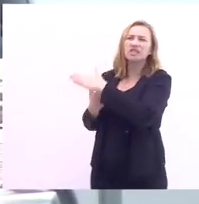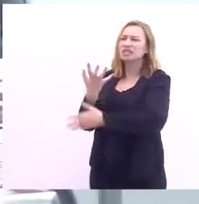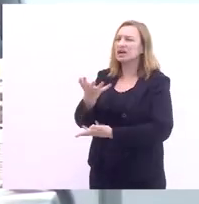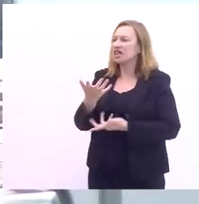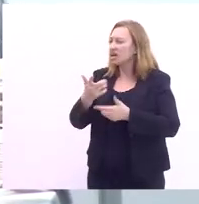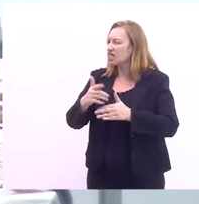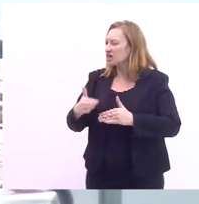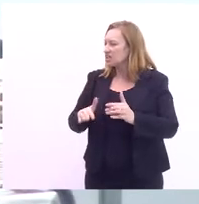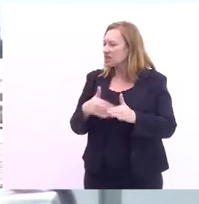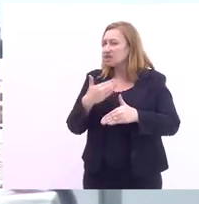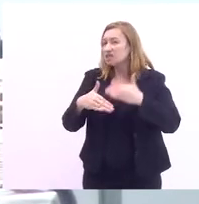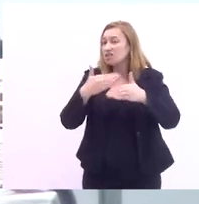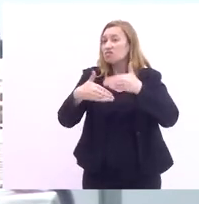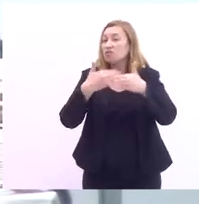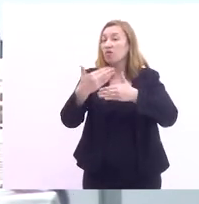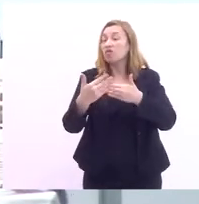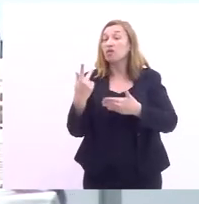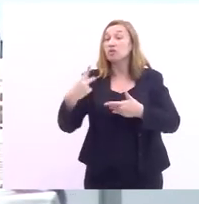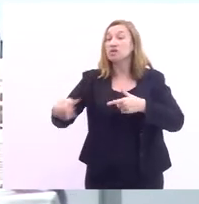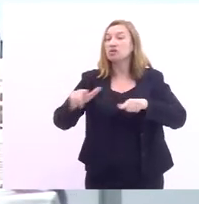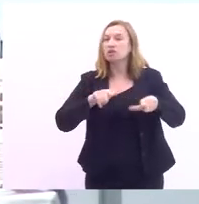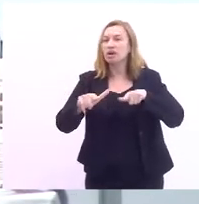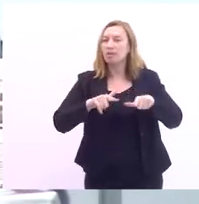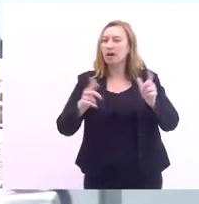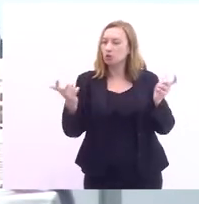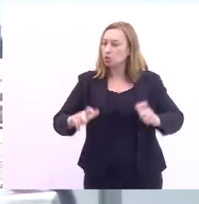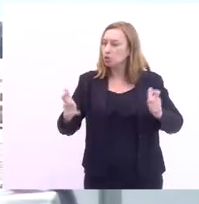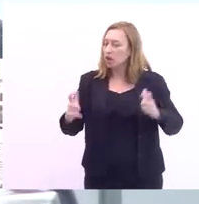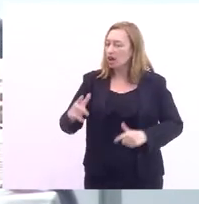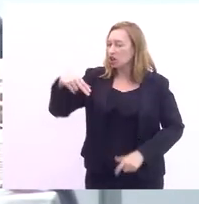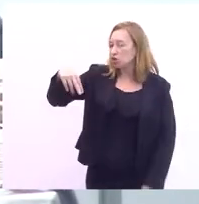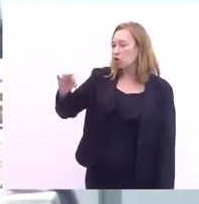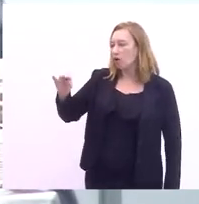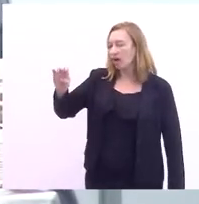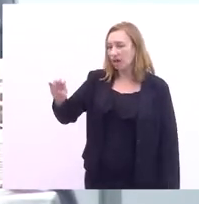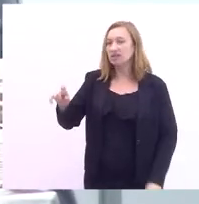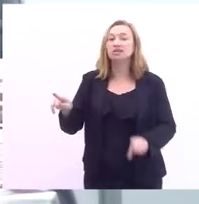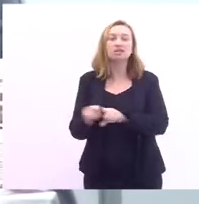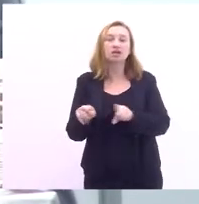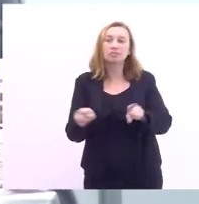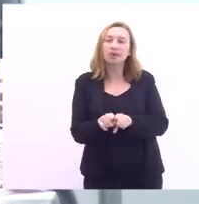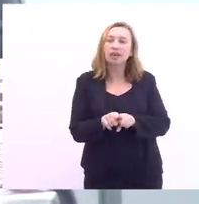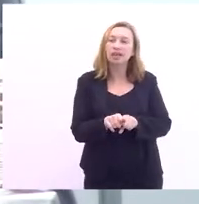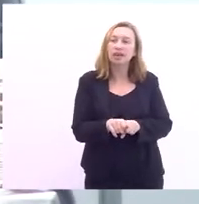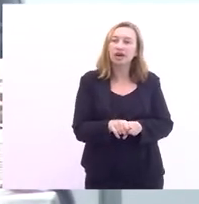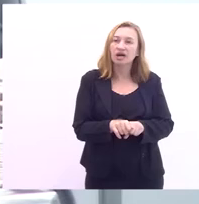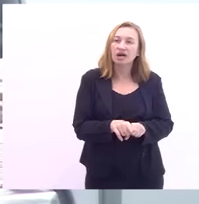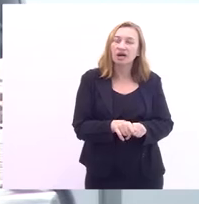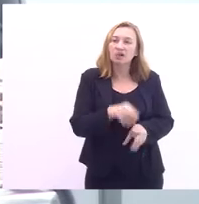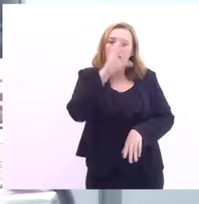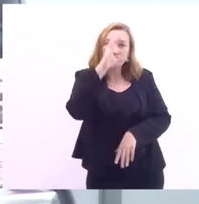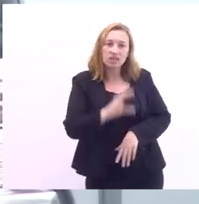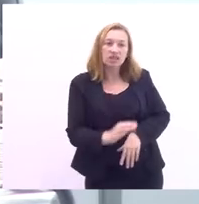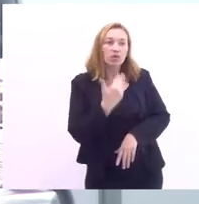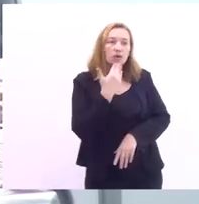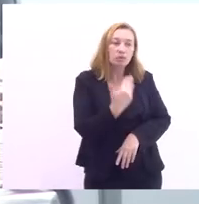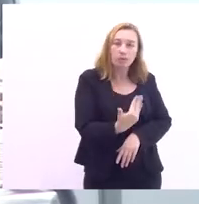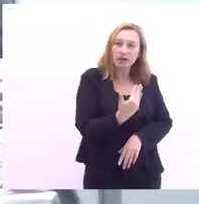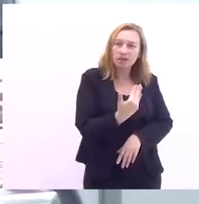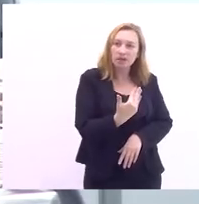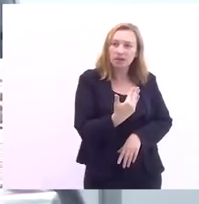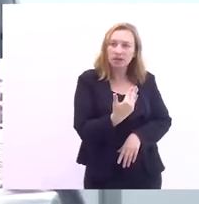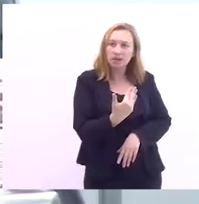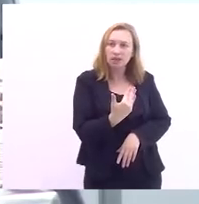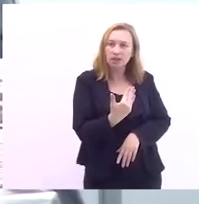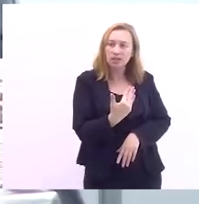parque fabril lá na região Noroeste, como também não atende o cliente que pede a instalação